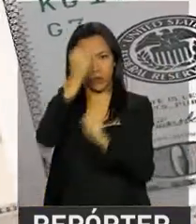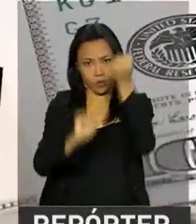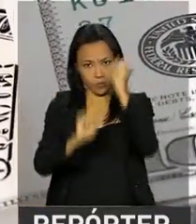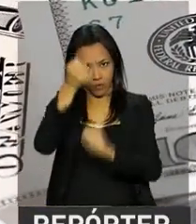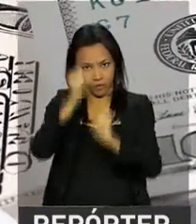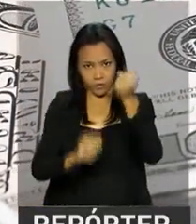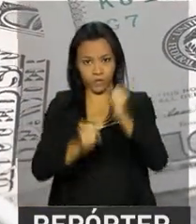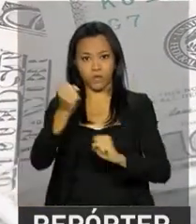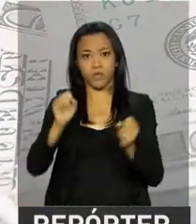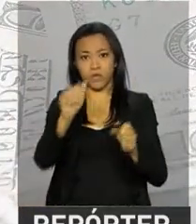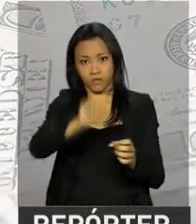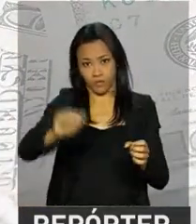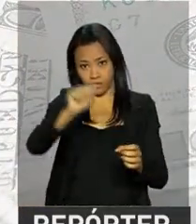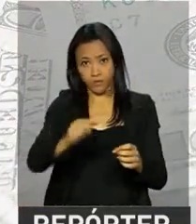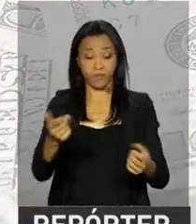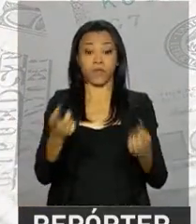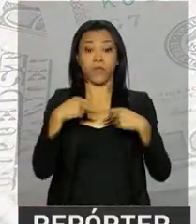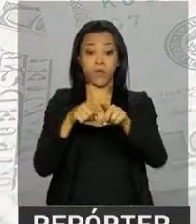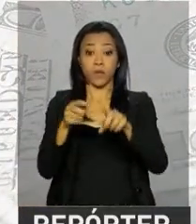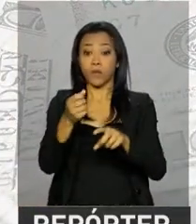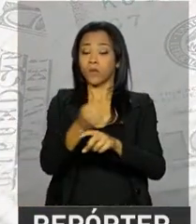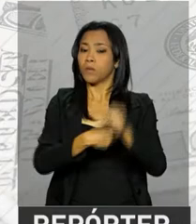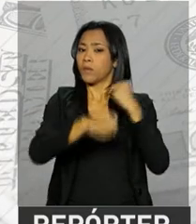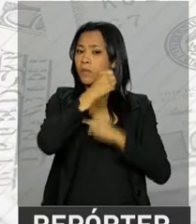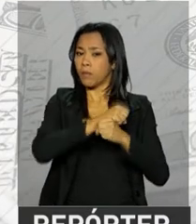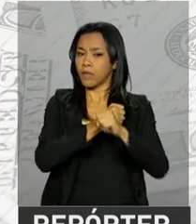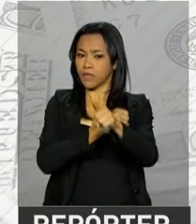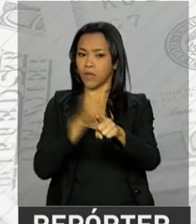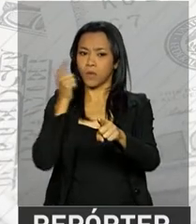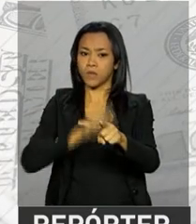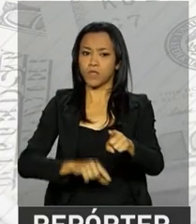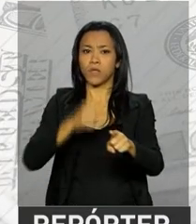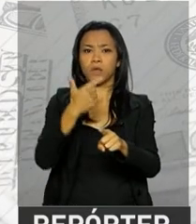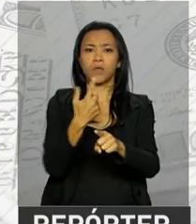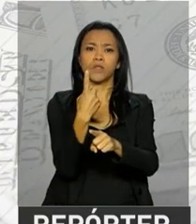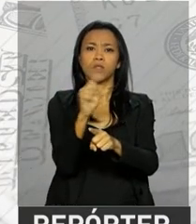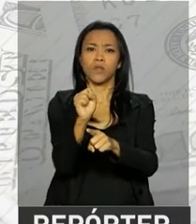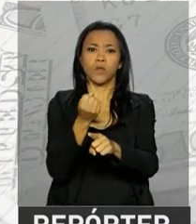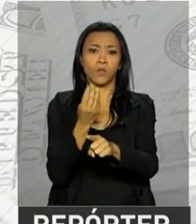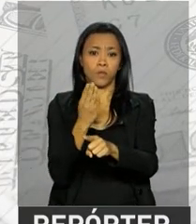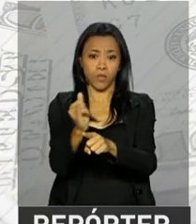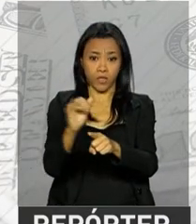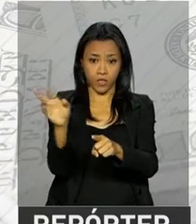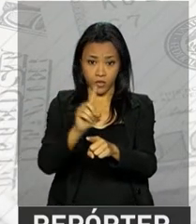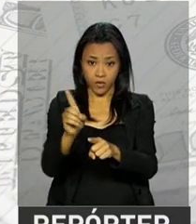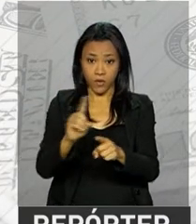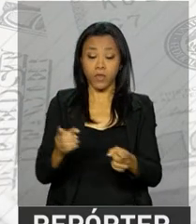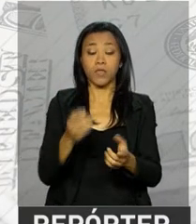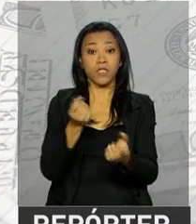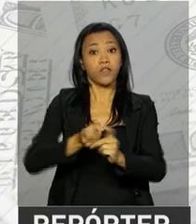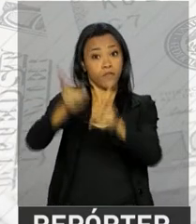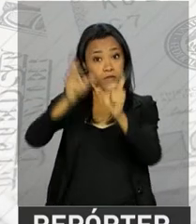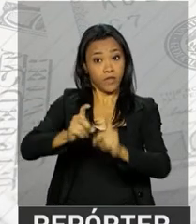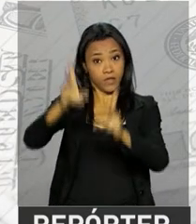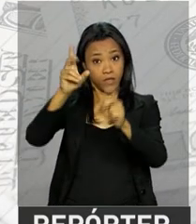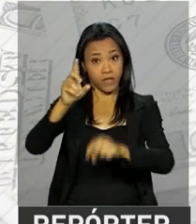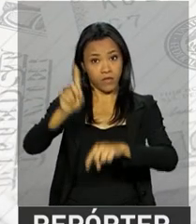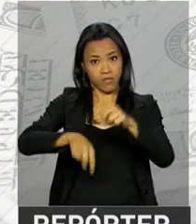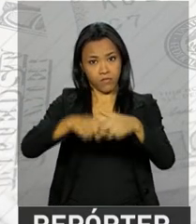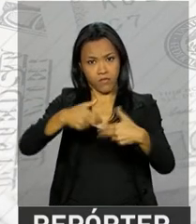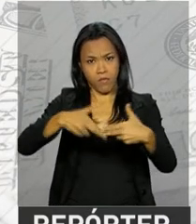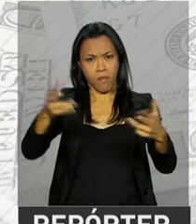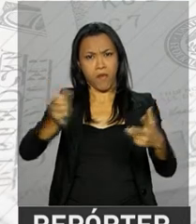no mês de julho as exportações brasileiras superaram os 18 bilhões de dólares que o país importou mais de 12 bilhões de dólares em